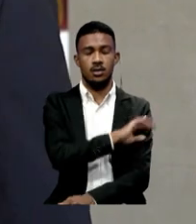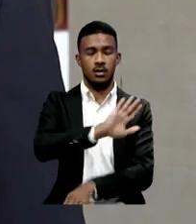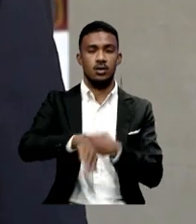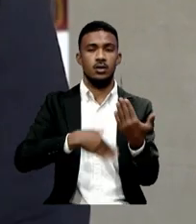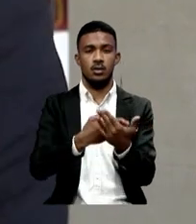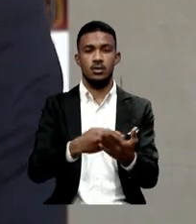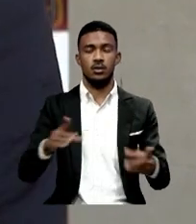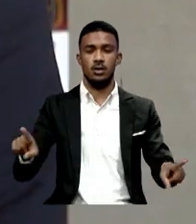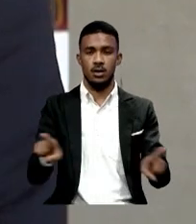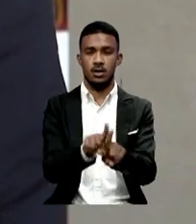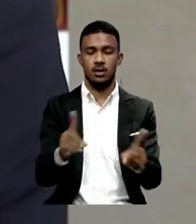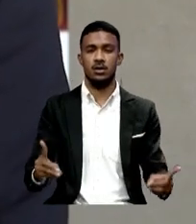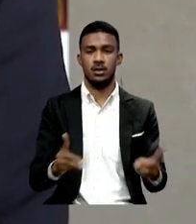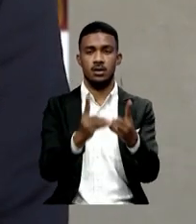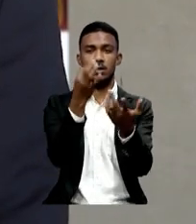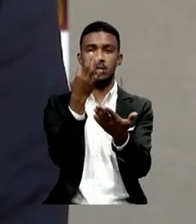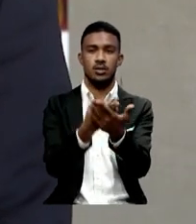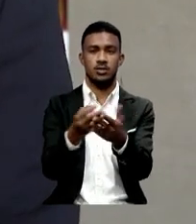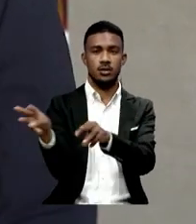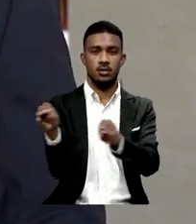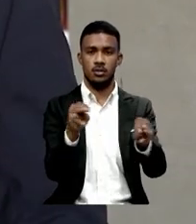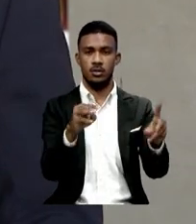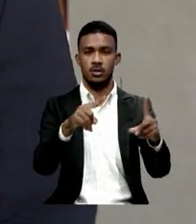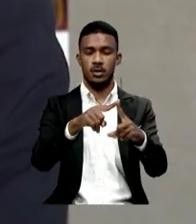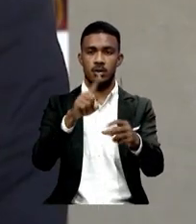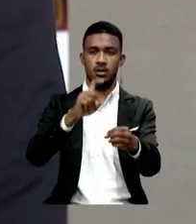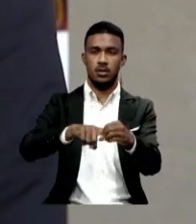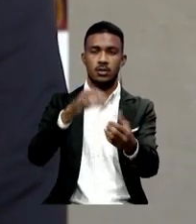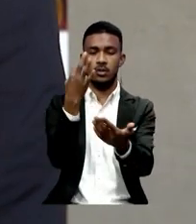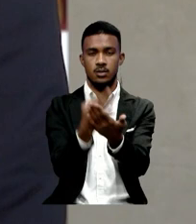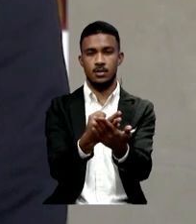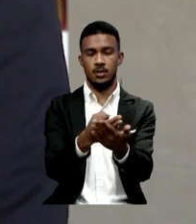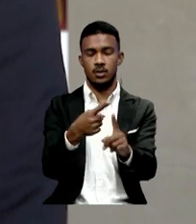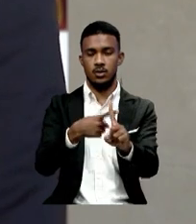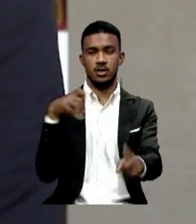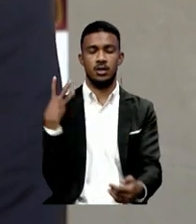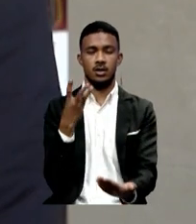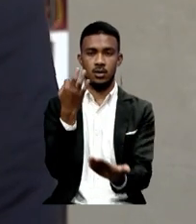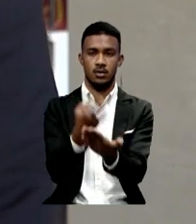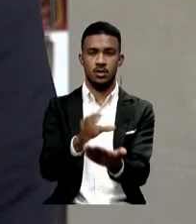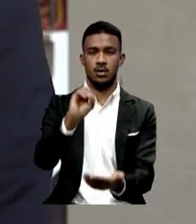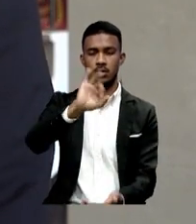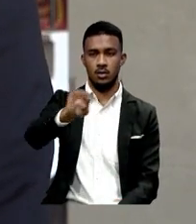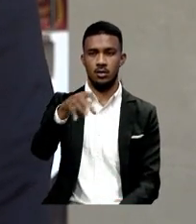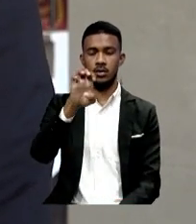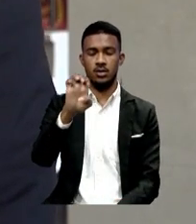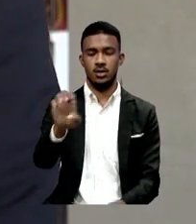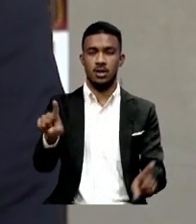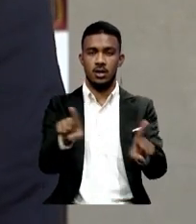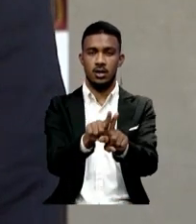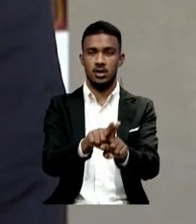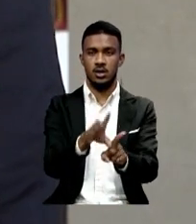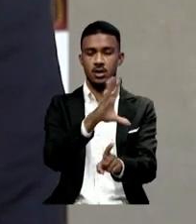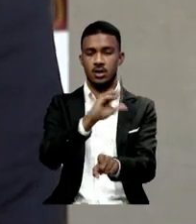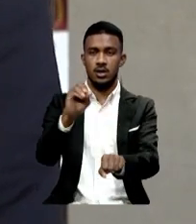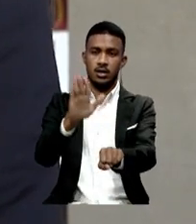é feito o se Ossanabeita transfere o fundo minerai, liu se e tenha orçamento geral do Estado e da NEMACA nessa orientação,